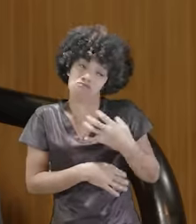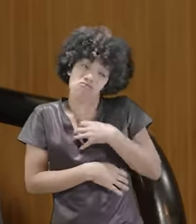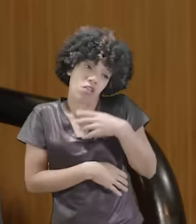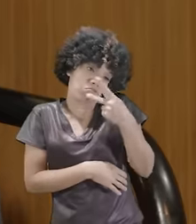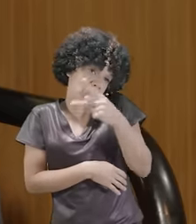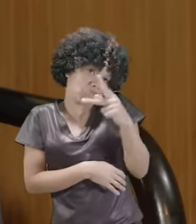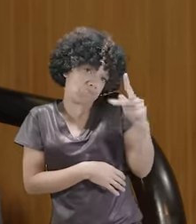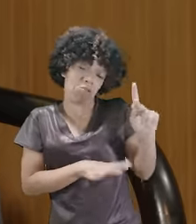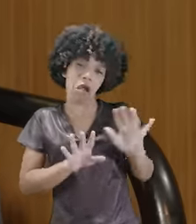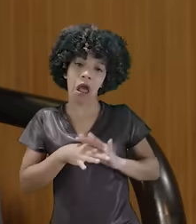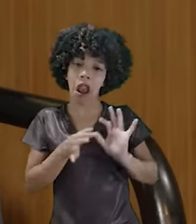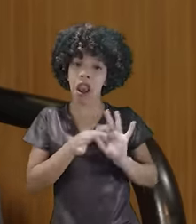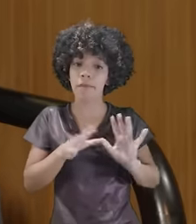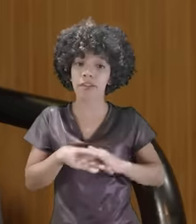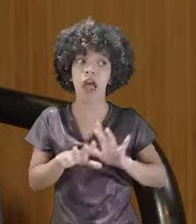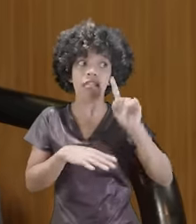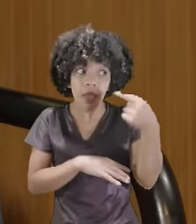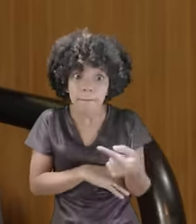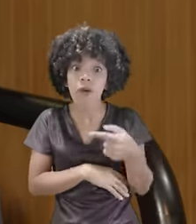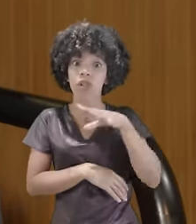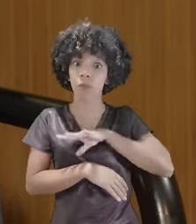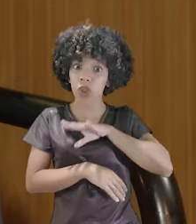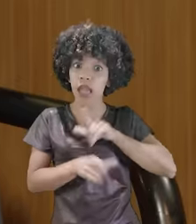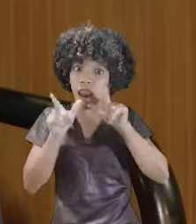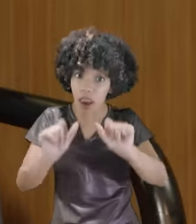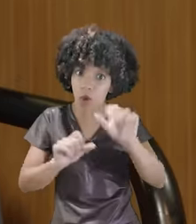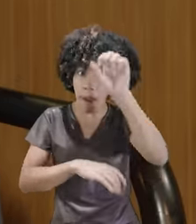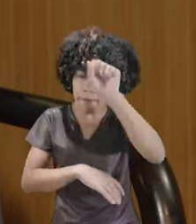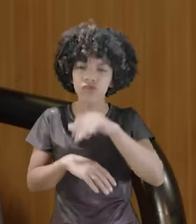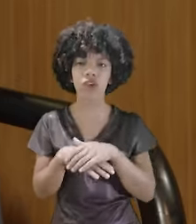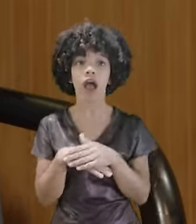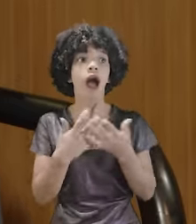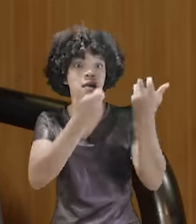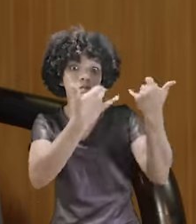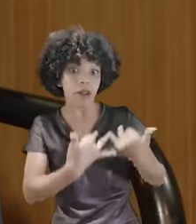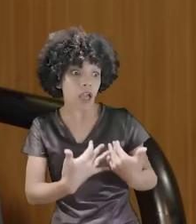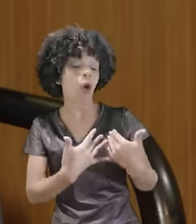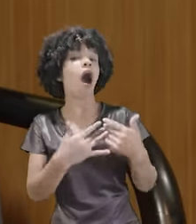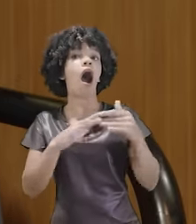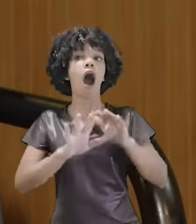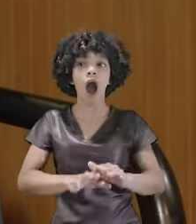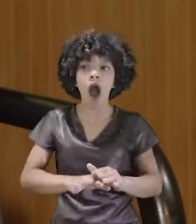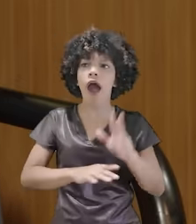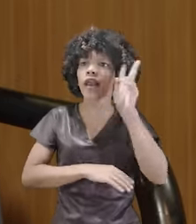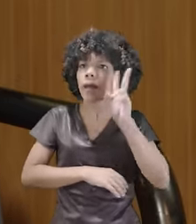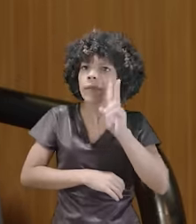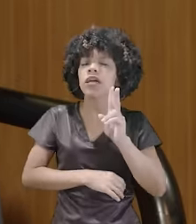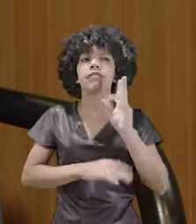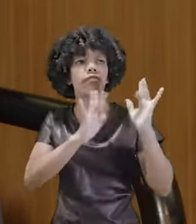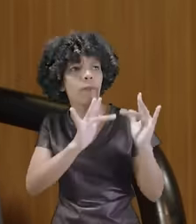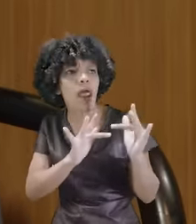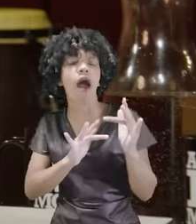deles Liberdade deles depois que eu aprendi português ele escola não essa lembrancinha da minha mãe do meu namorado da minha filha que